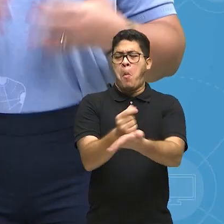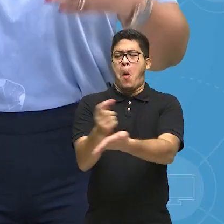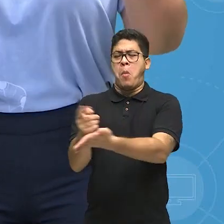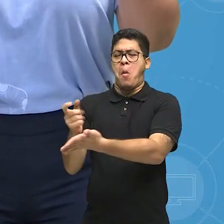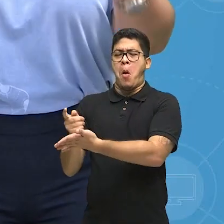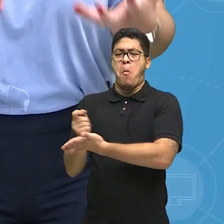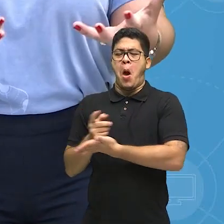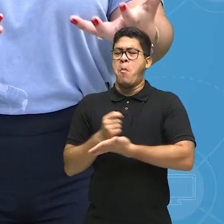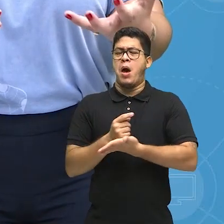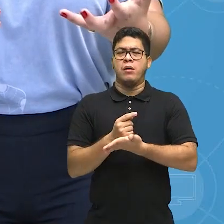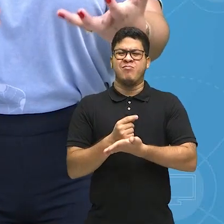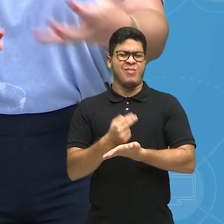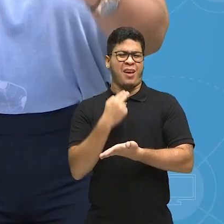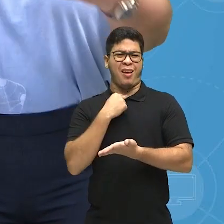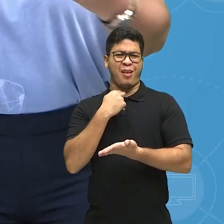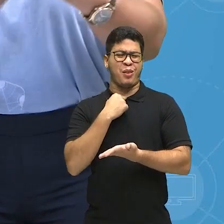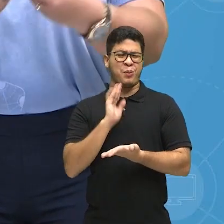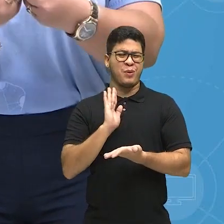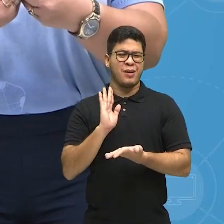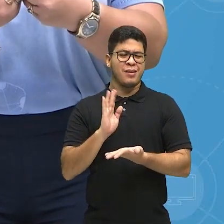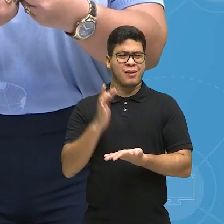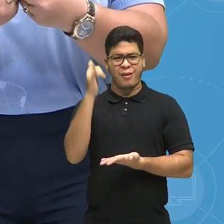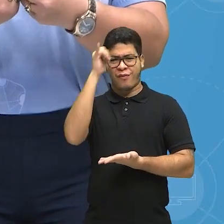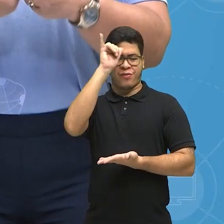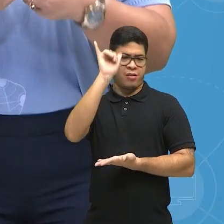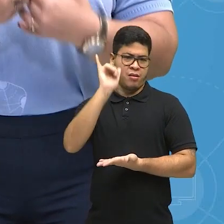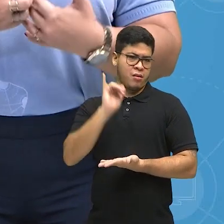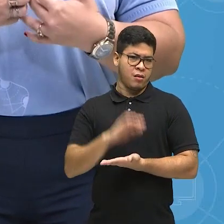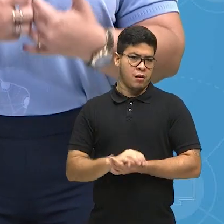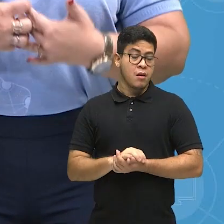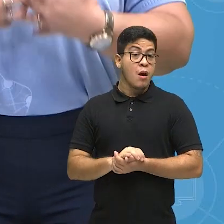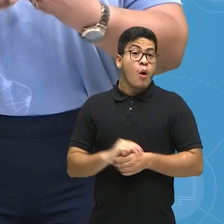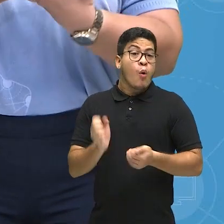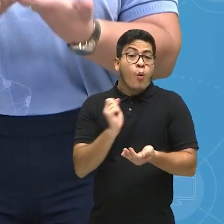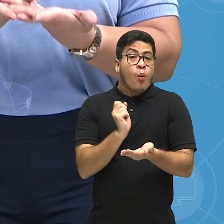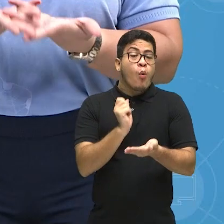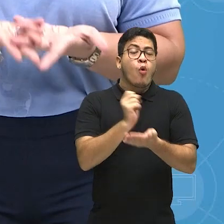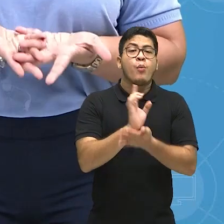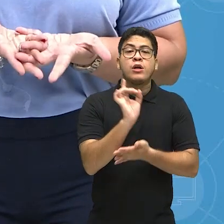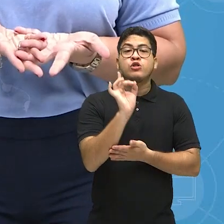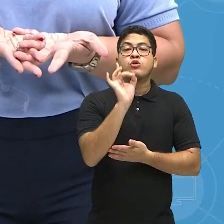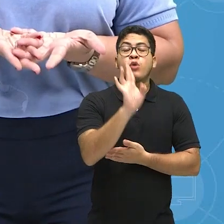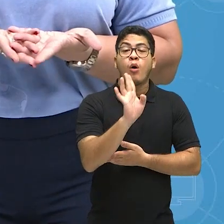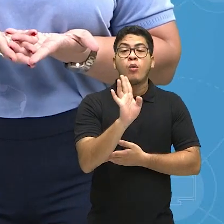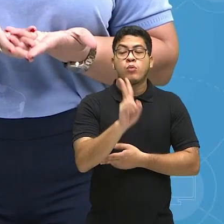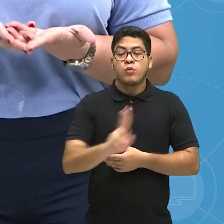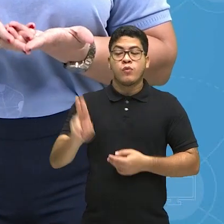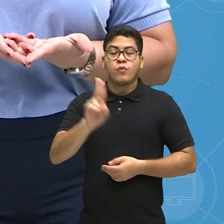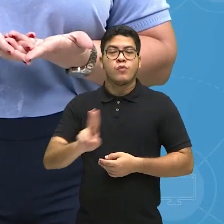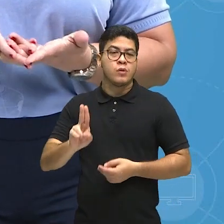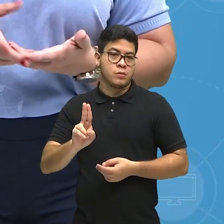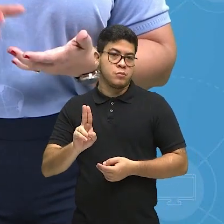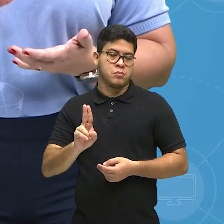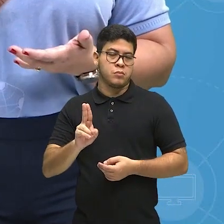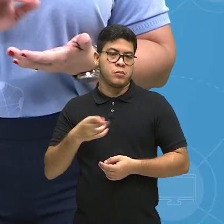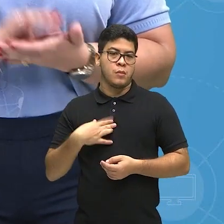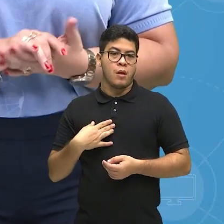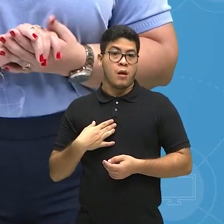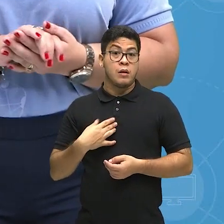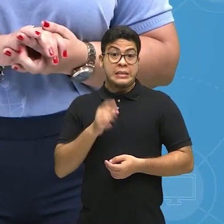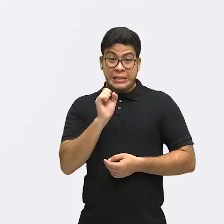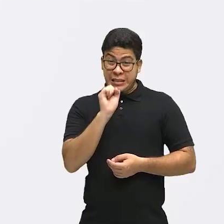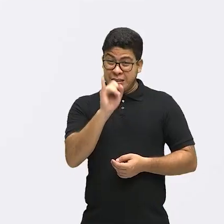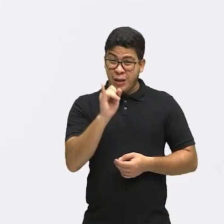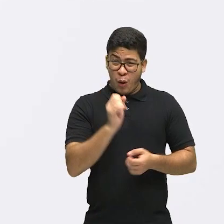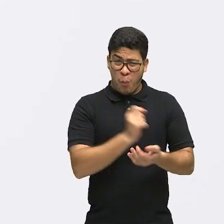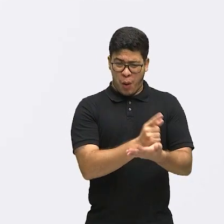acesso. Se você compra muito, você adquire muito, você vai ter uma maior produção de resíduos. Olha só,